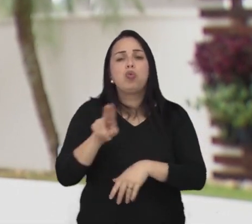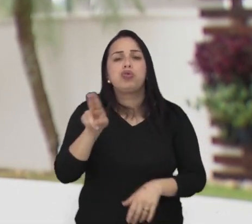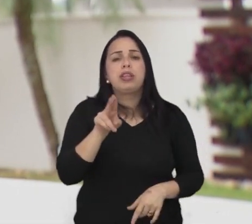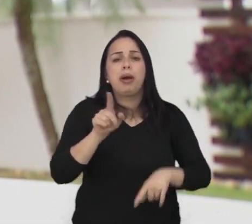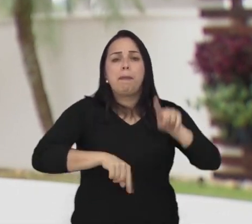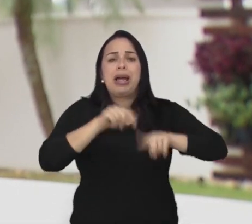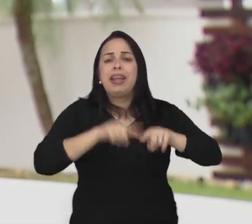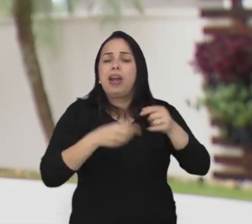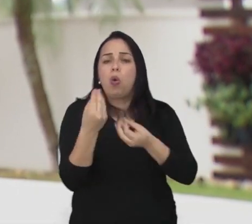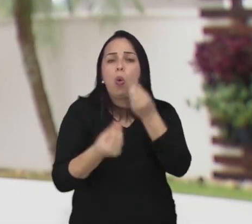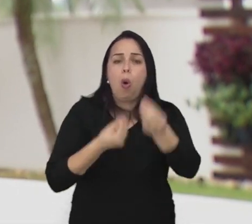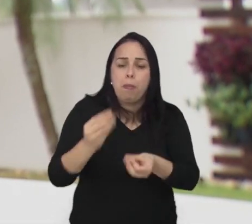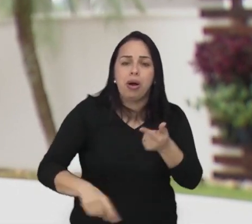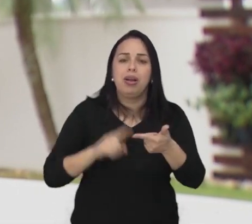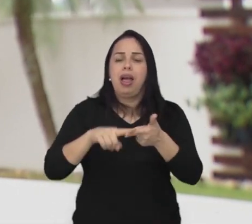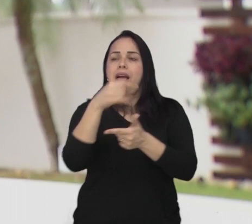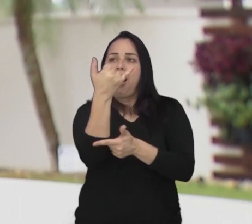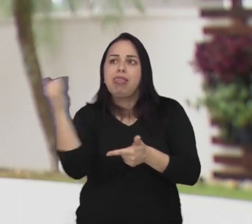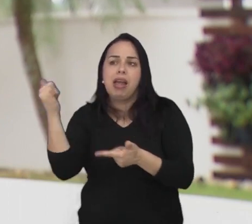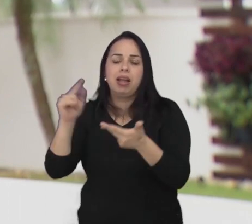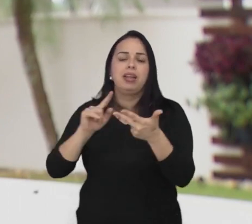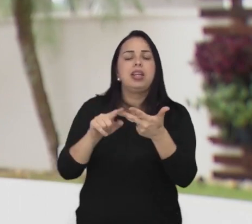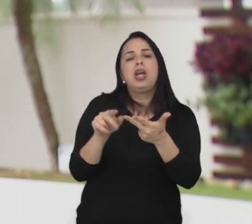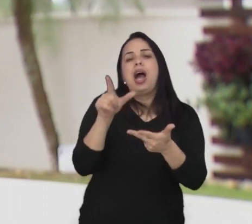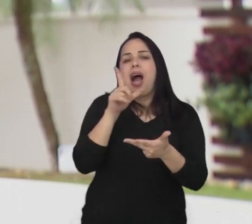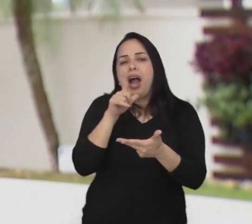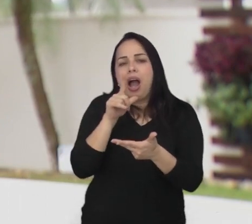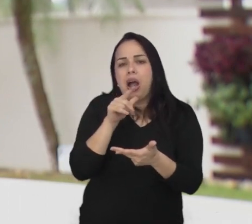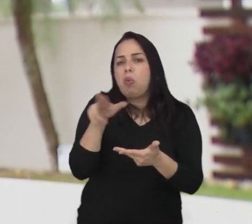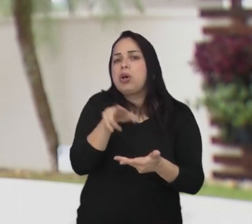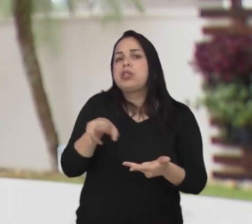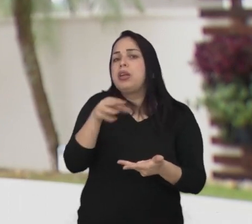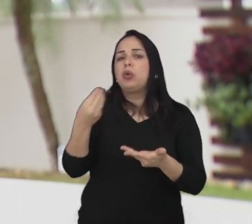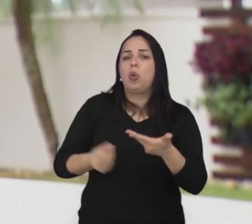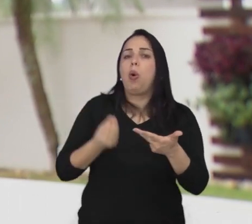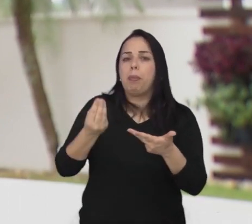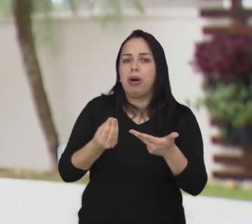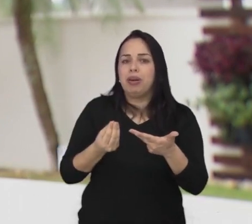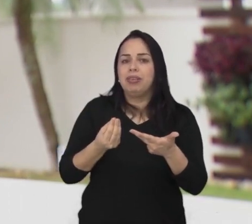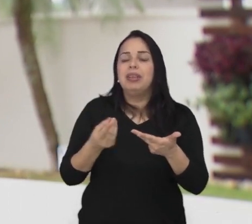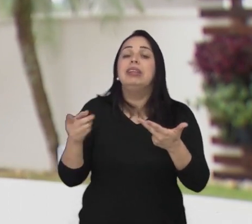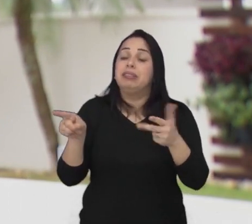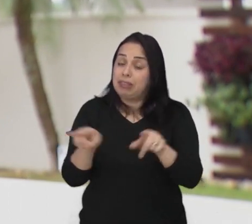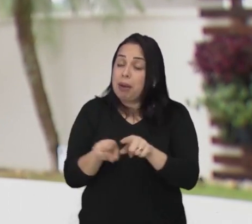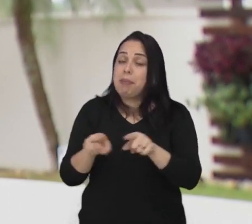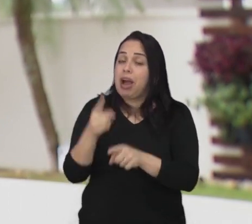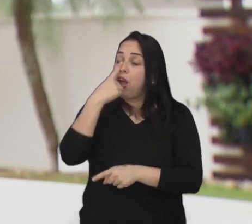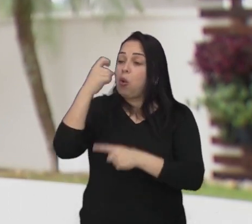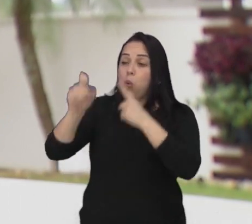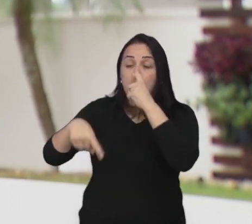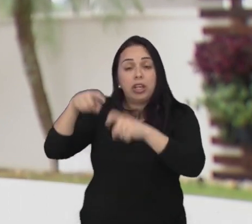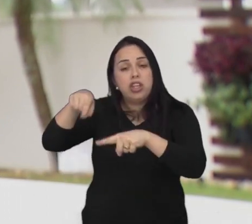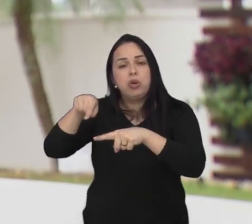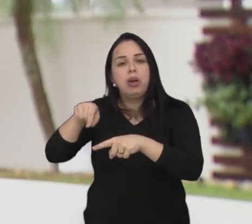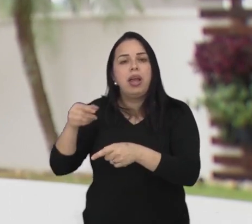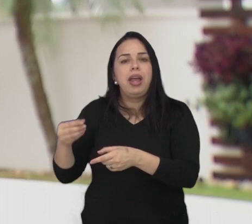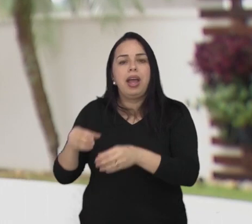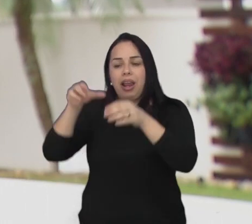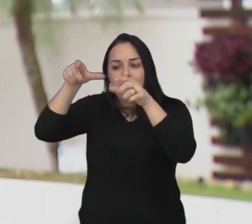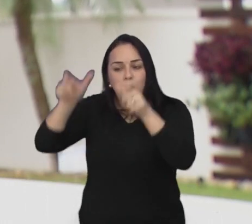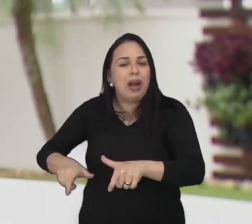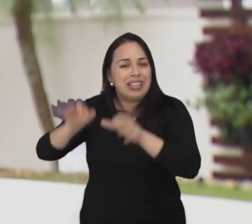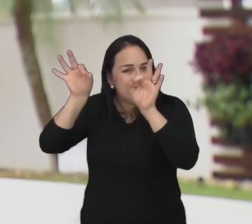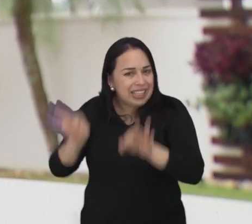os recursos, Como que ela está utilizando a energia, como ela está utilizando a água, como ela está fazendo o descarte dos resíduos, a